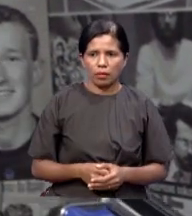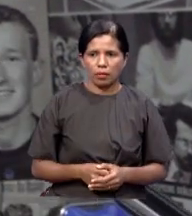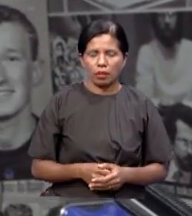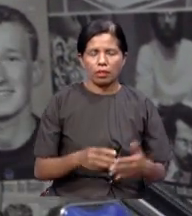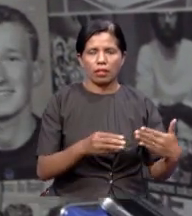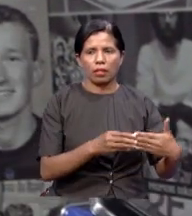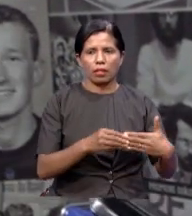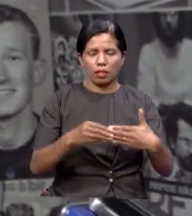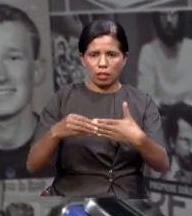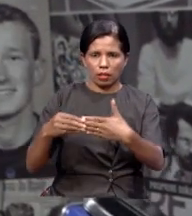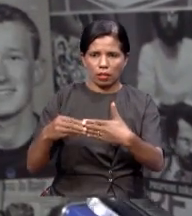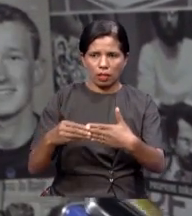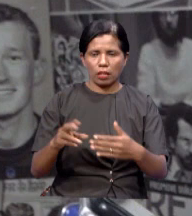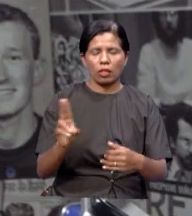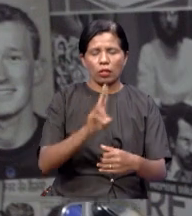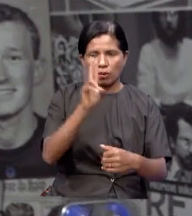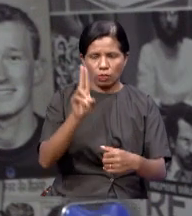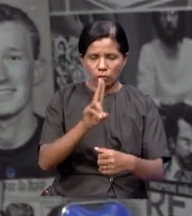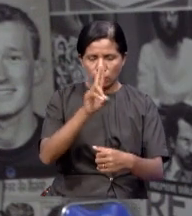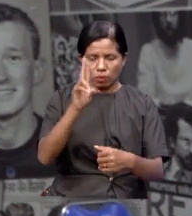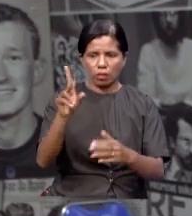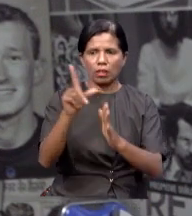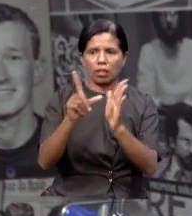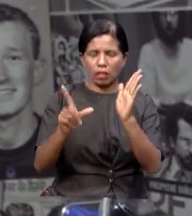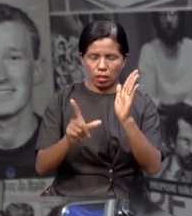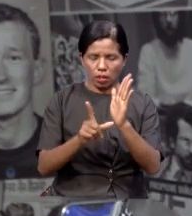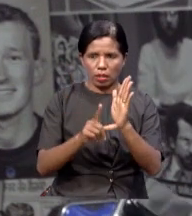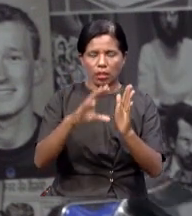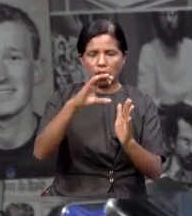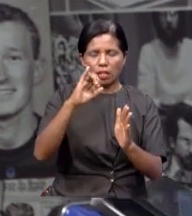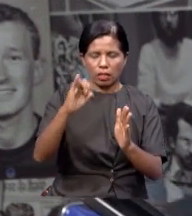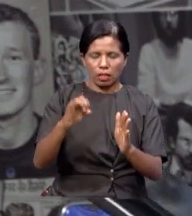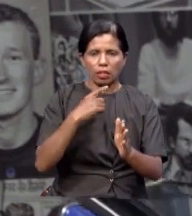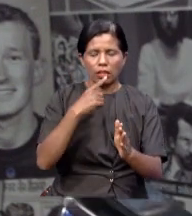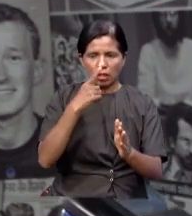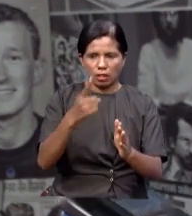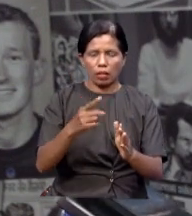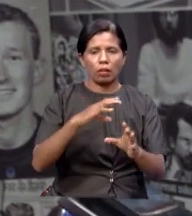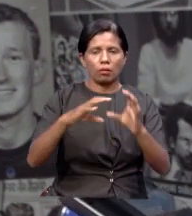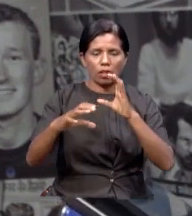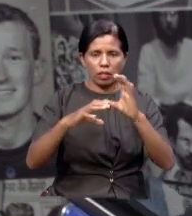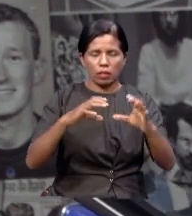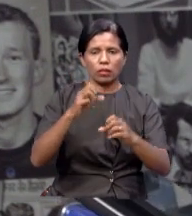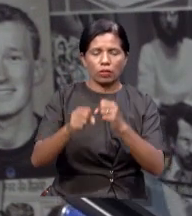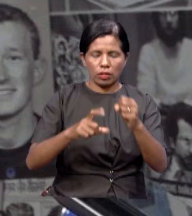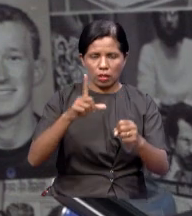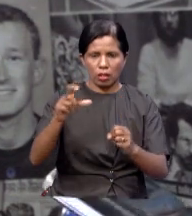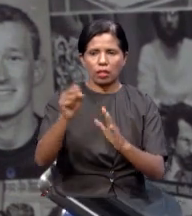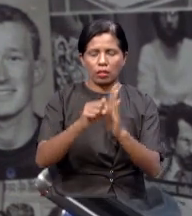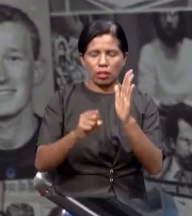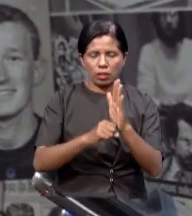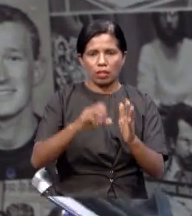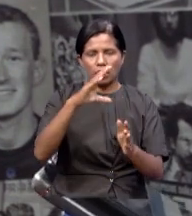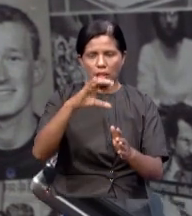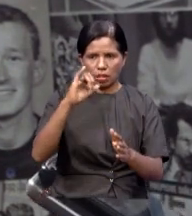organiza, usa mecanismo de que lei quer, lei de comunicação social, no nosso estatuto do Conselho de